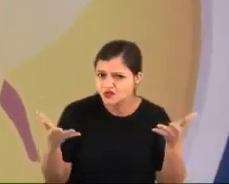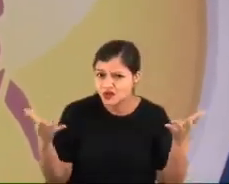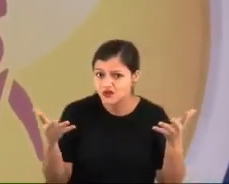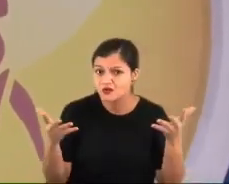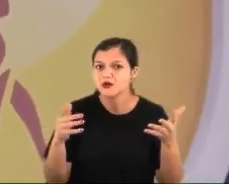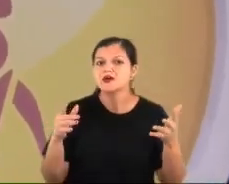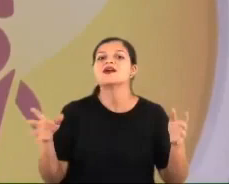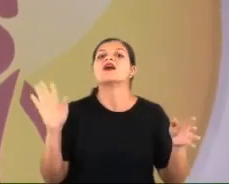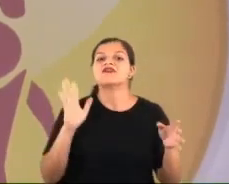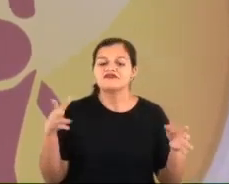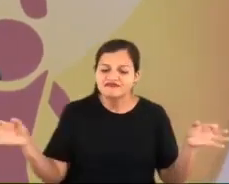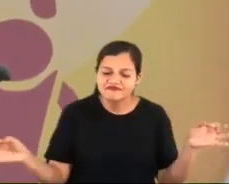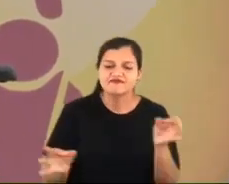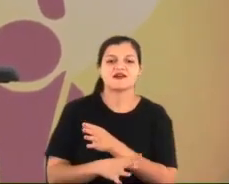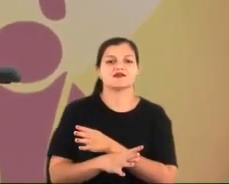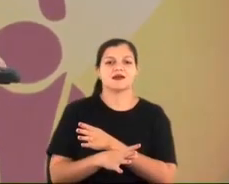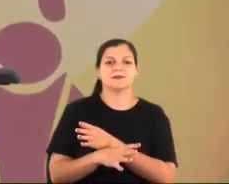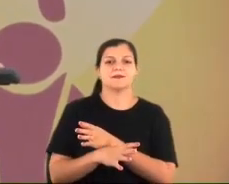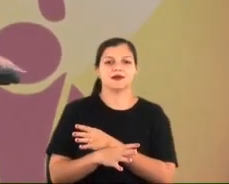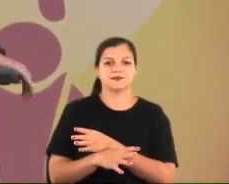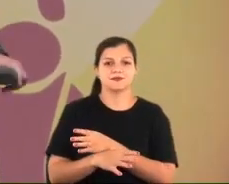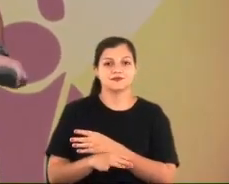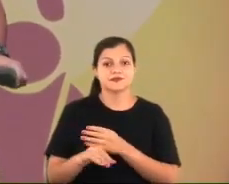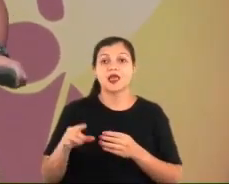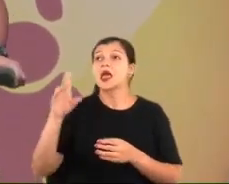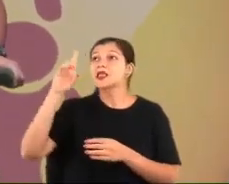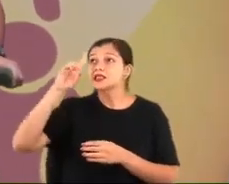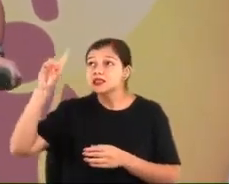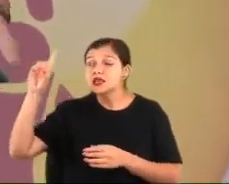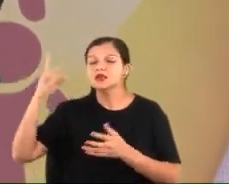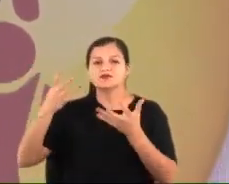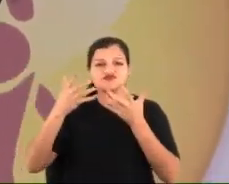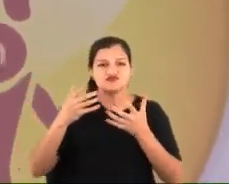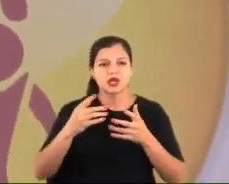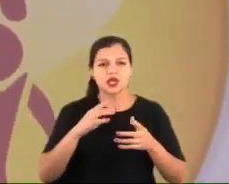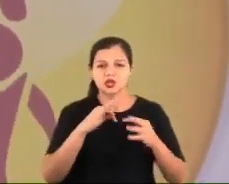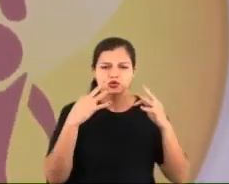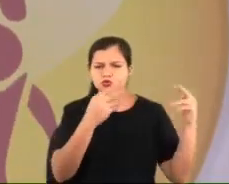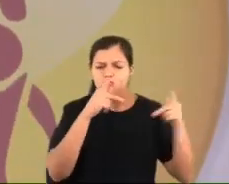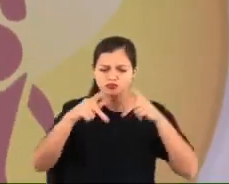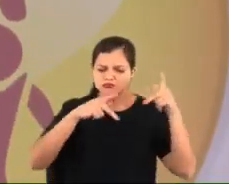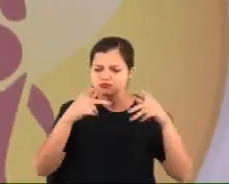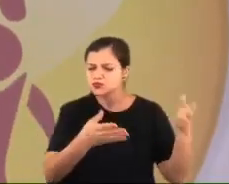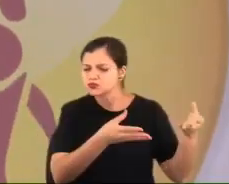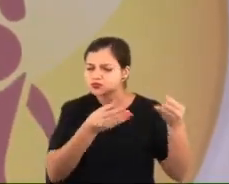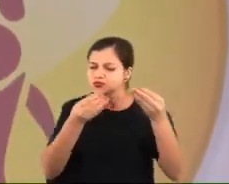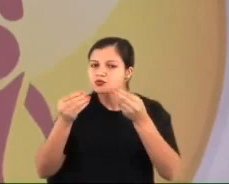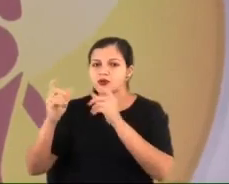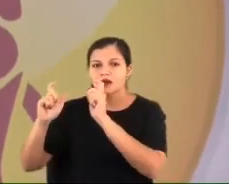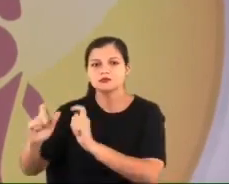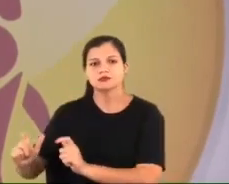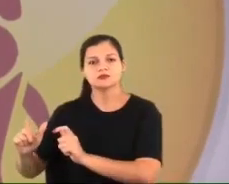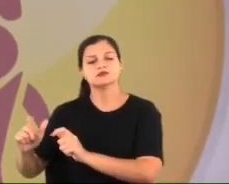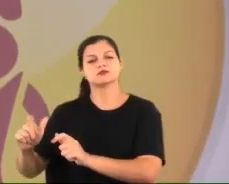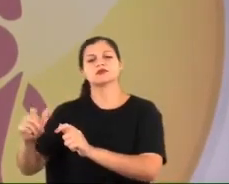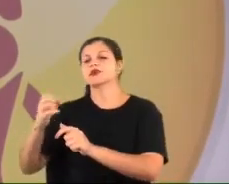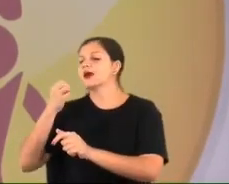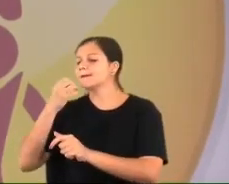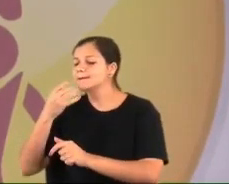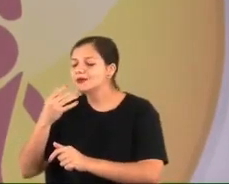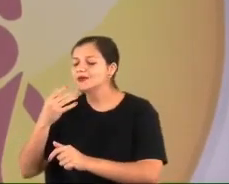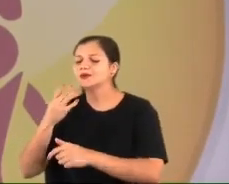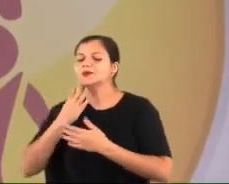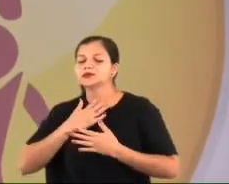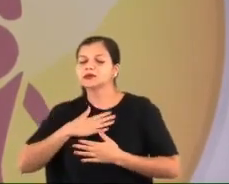de nós num pasto verdinho, calmo, onde nós podemos sentar e curtir. Poder olhar para o